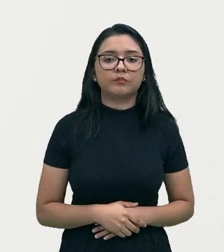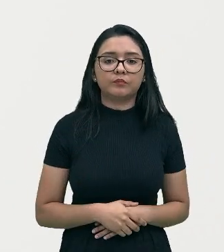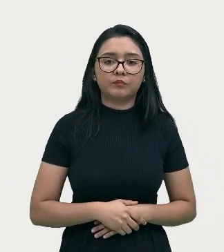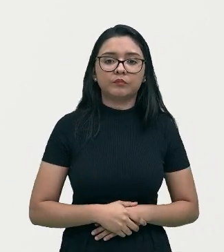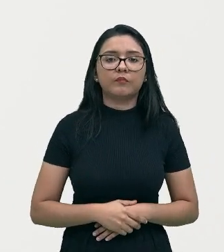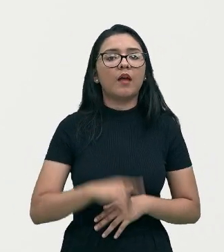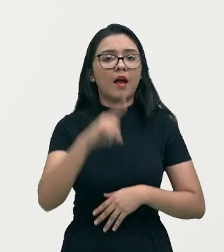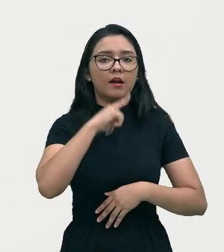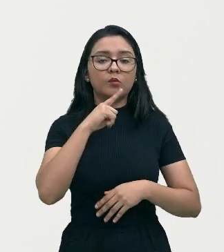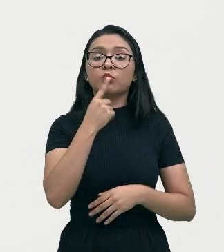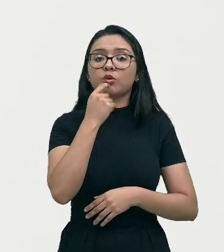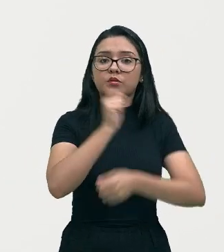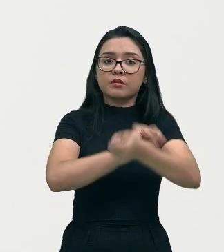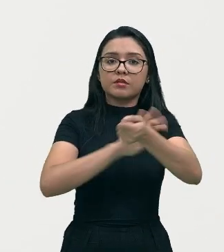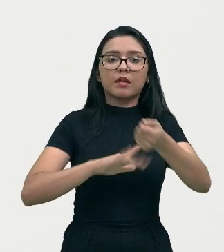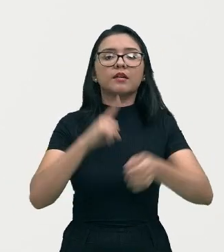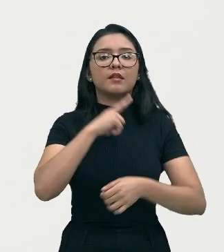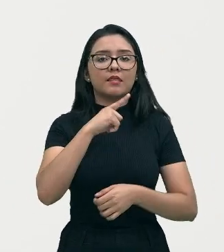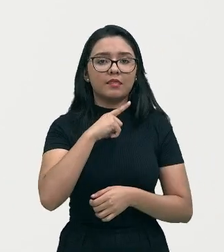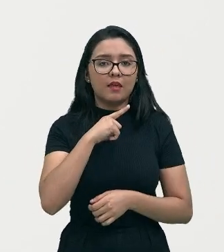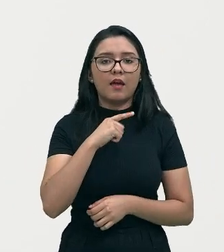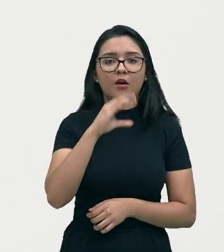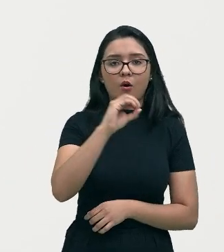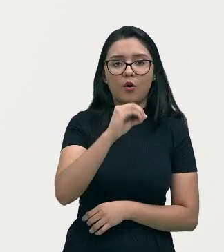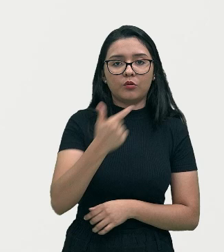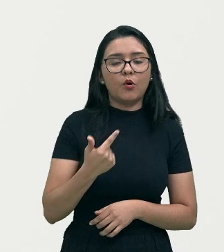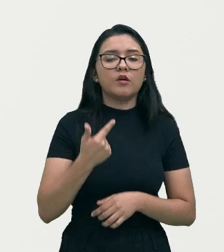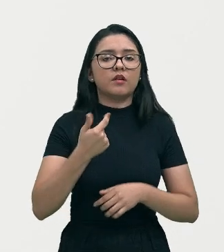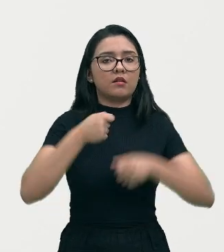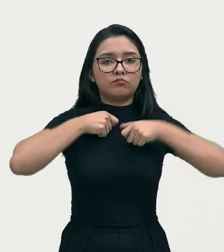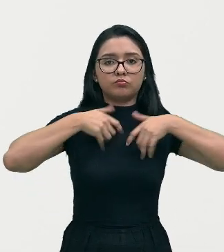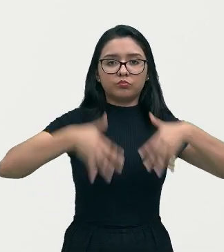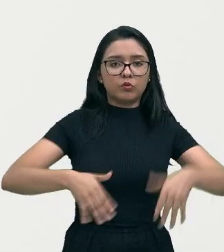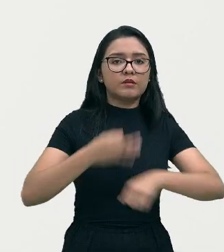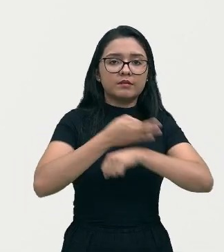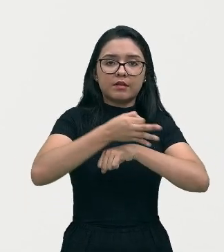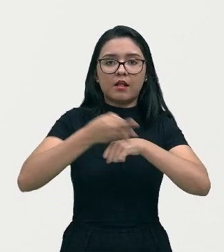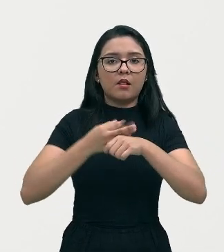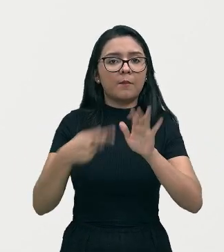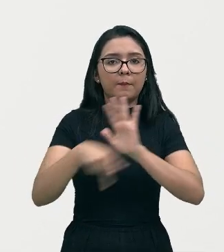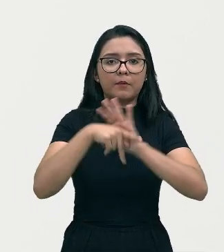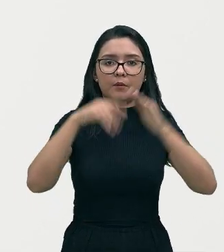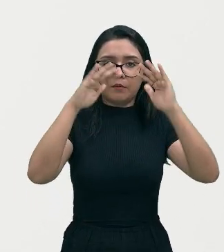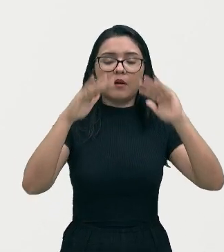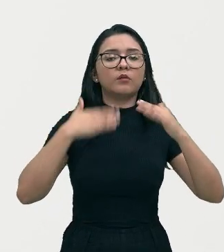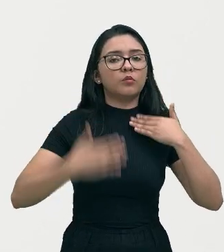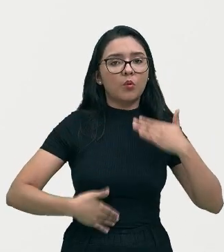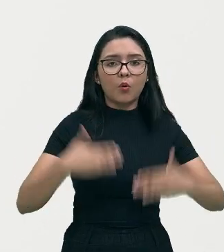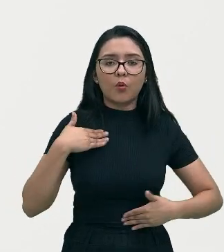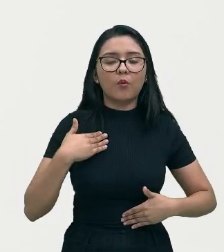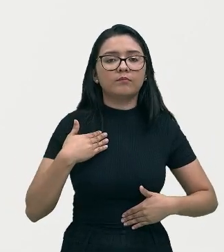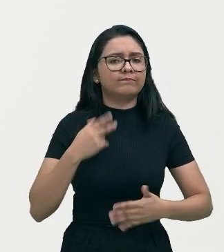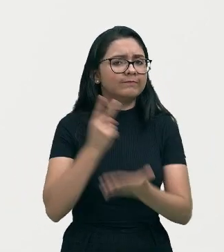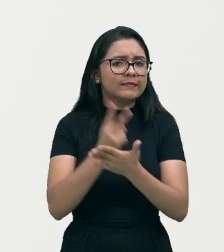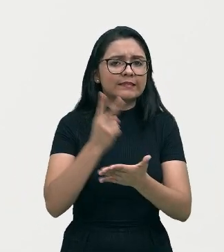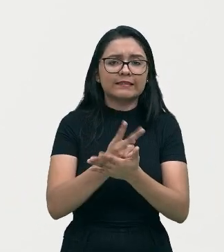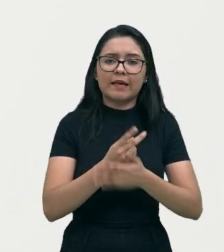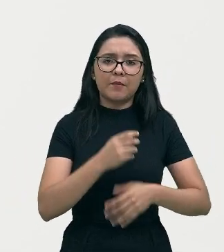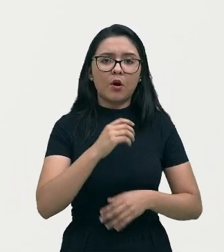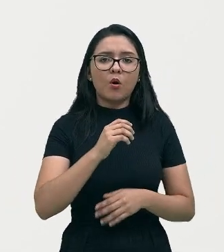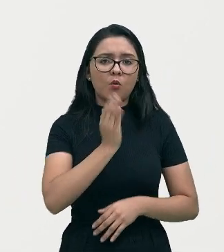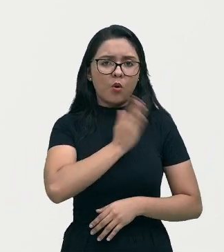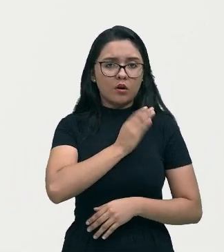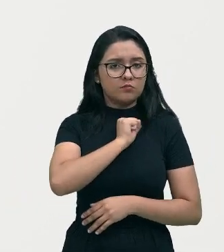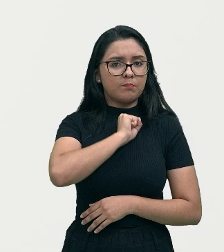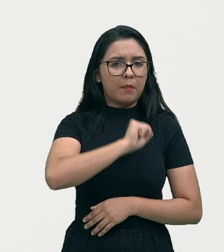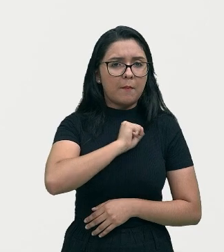oxigenado e aí ele leva o oxigênio para todas as células. E isso acontece constantemente, né? Afinal, nosso coração está sempre